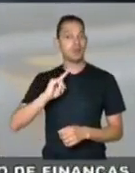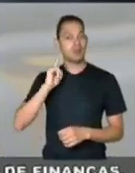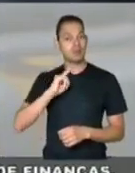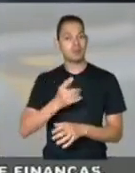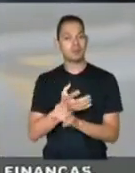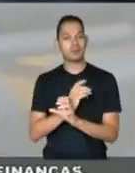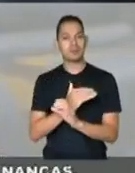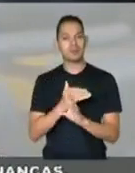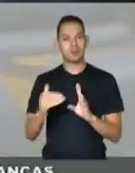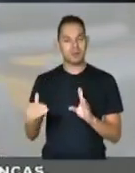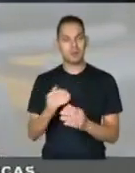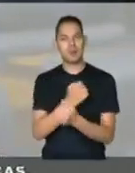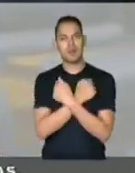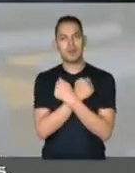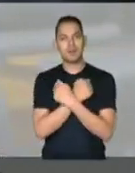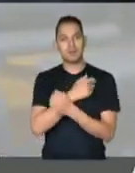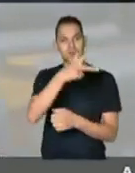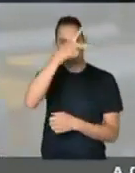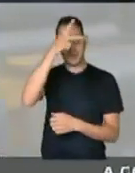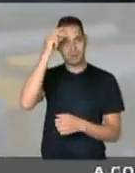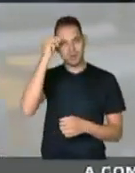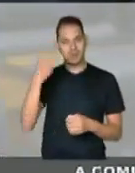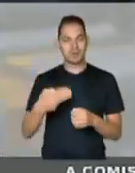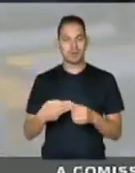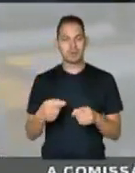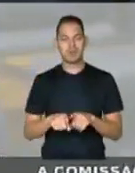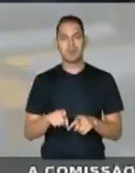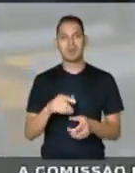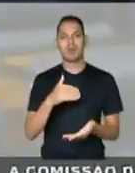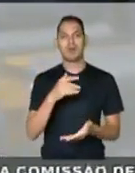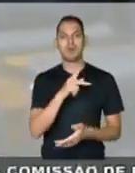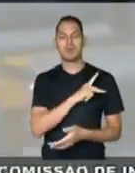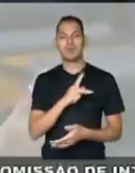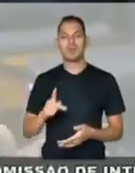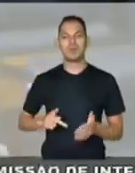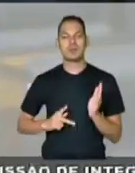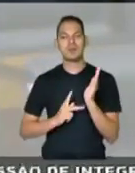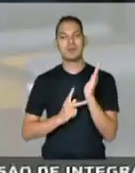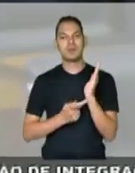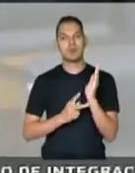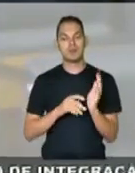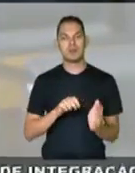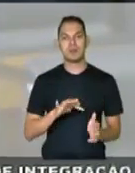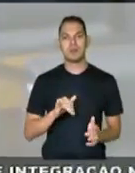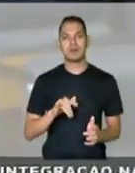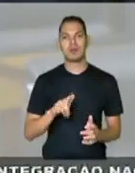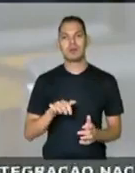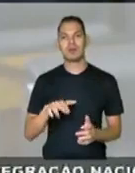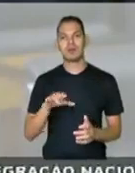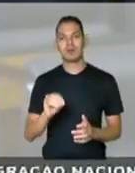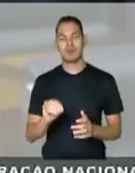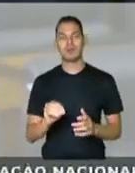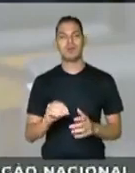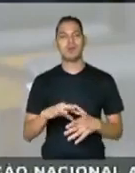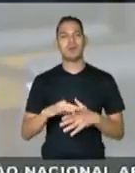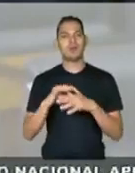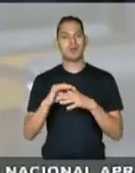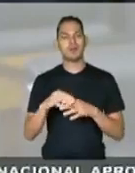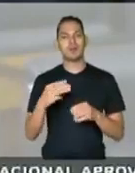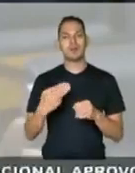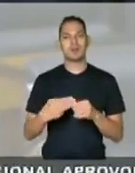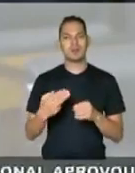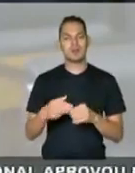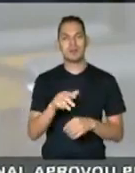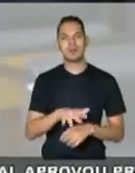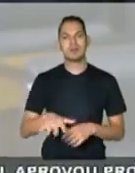semiárido. Mandar um abraço para o prefeito municipal, para o nosso presidente do sindicato, companheiro Efigênio e toda a liderança daquele município e